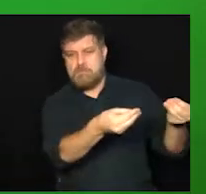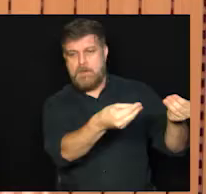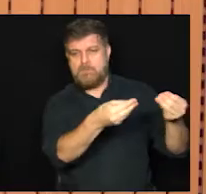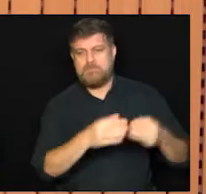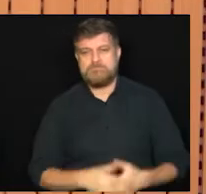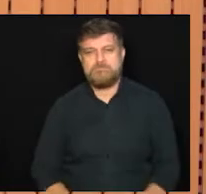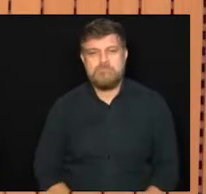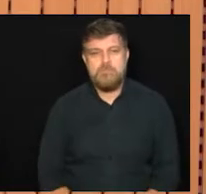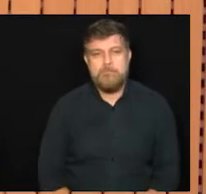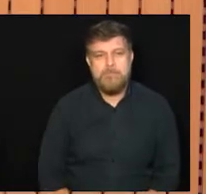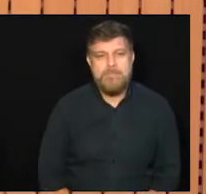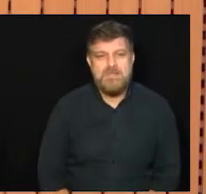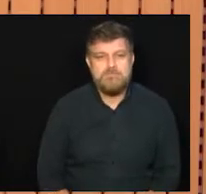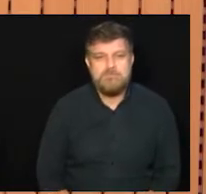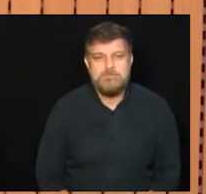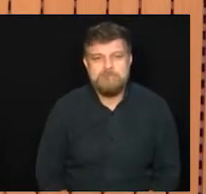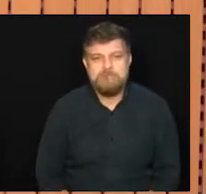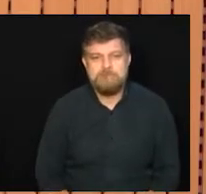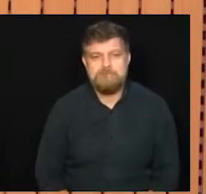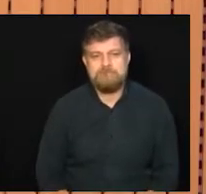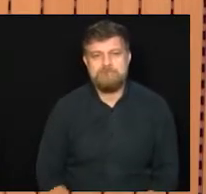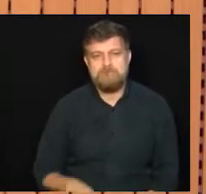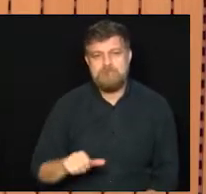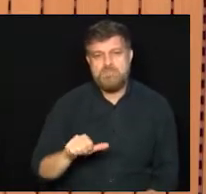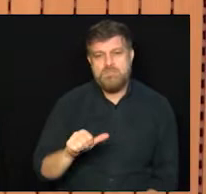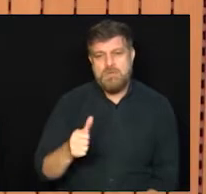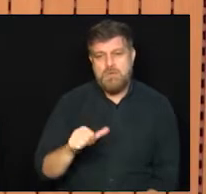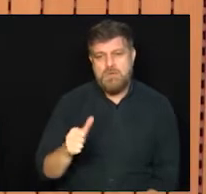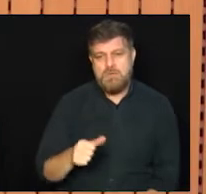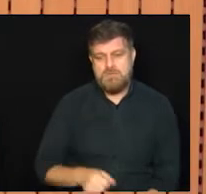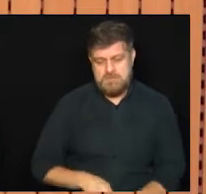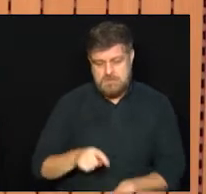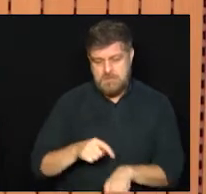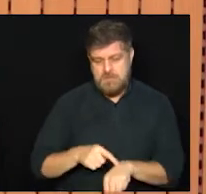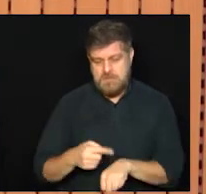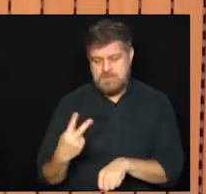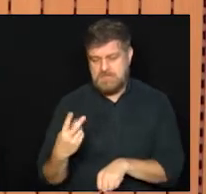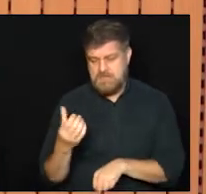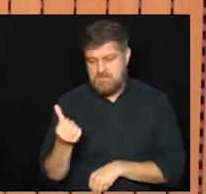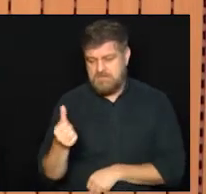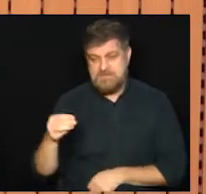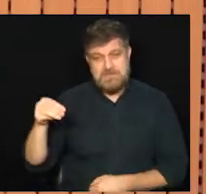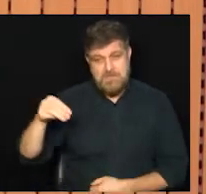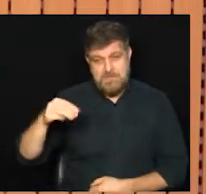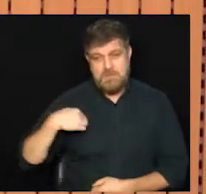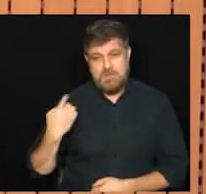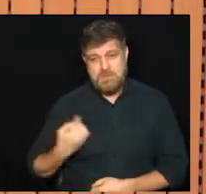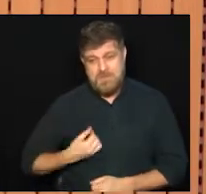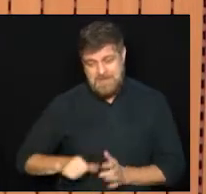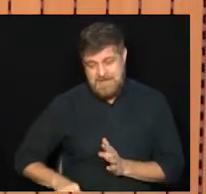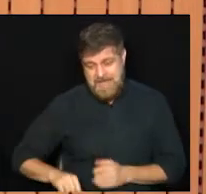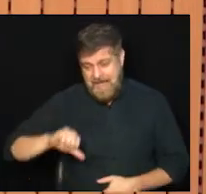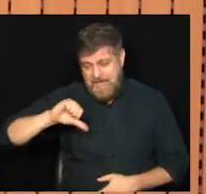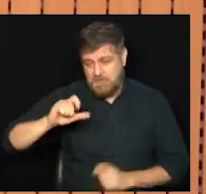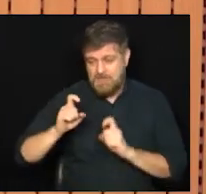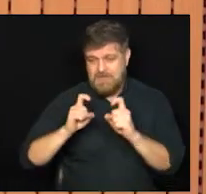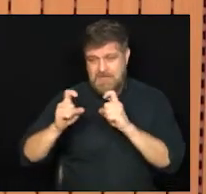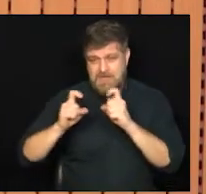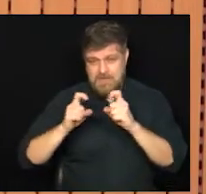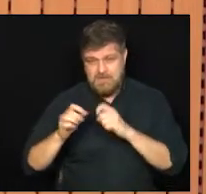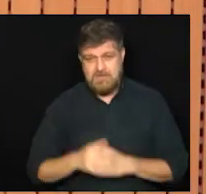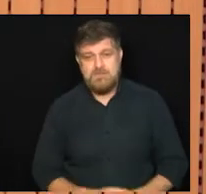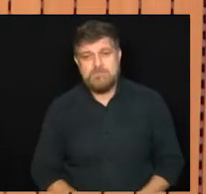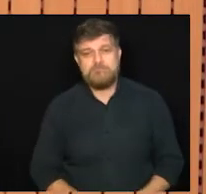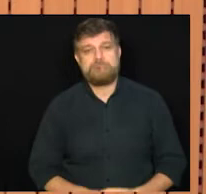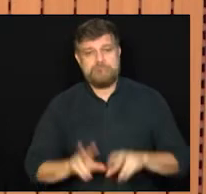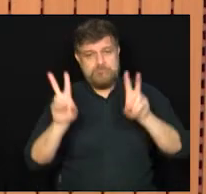Bem, são 11h26, estamos aqui conduzindo a 9ª reunião da Comissão Especial de Estudos sobre os impactos